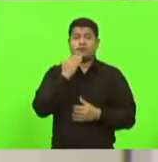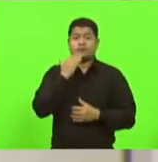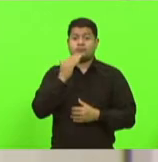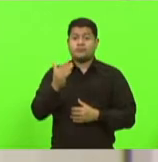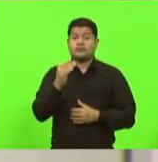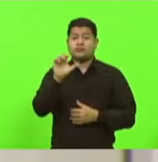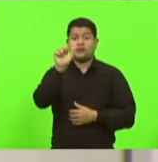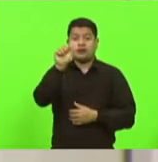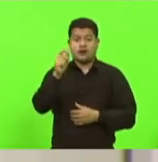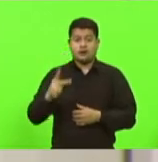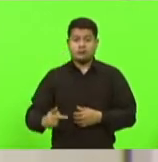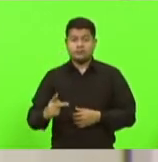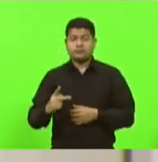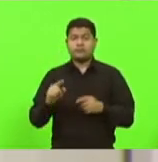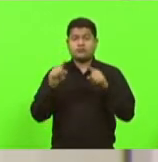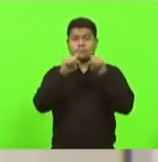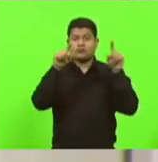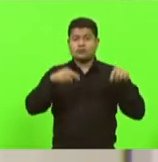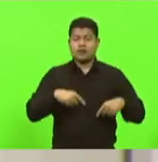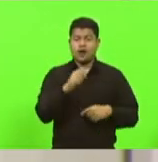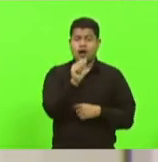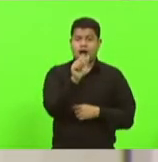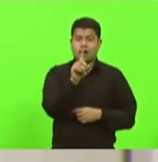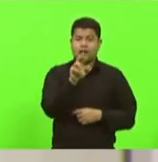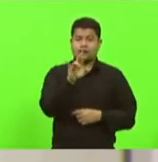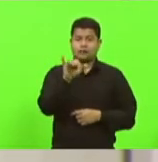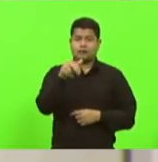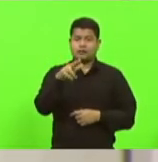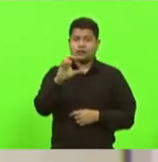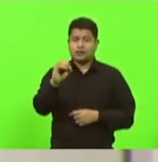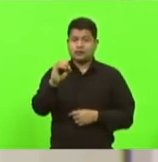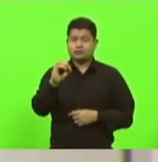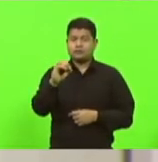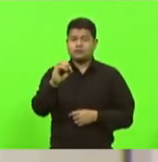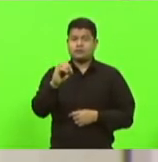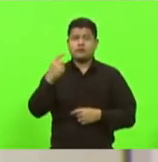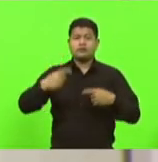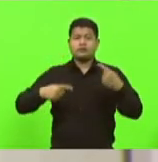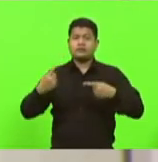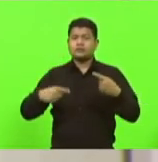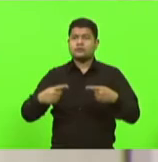aposentadoria do servidor Adriano da Luz. Em discussão.